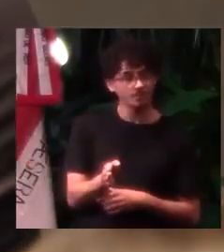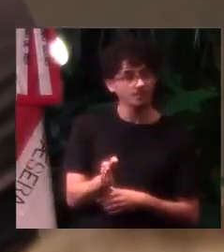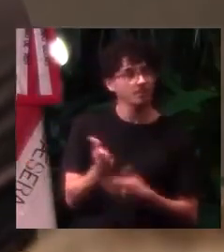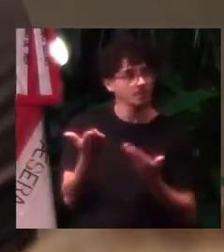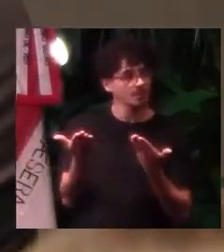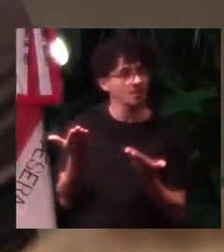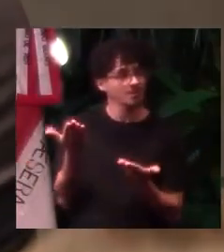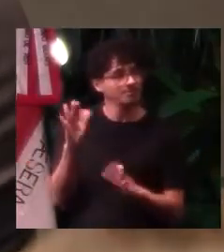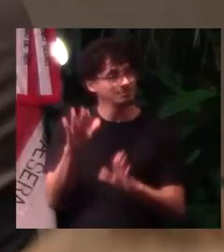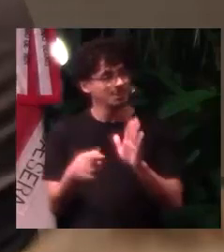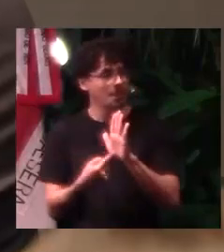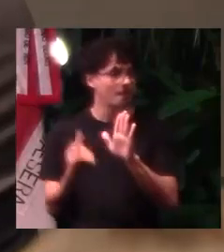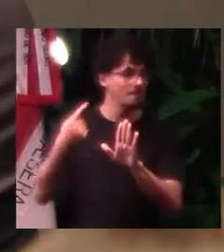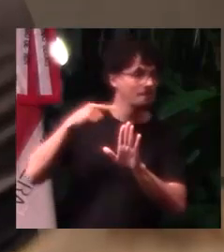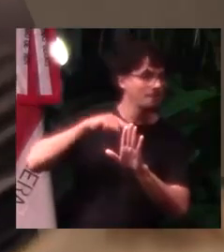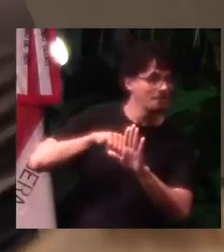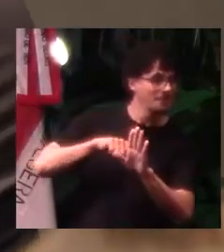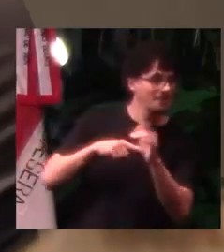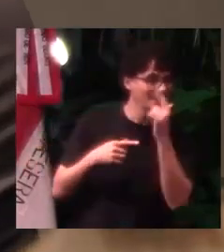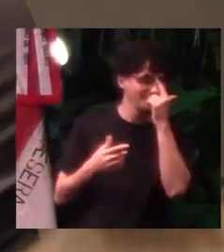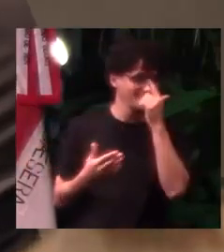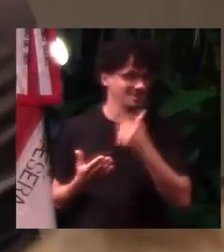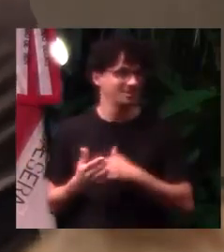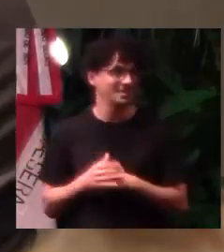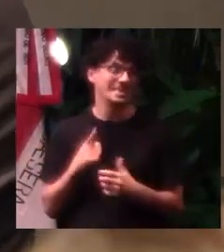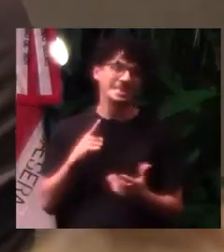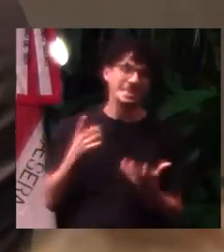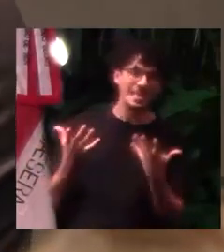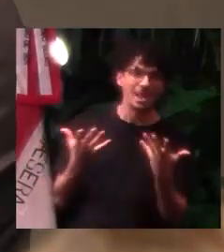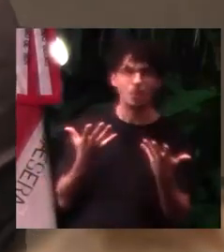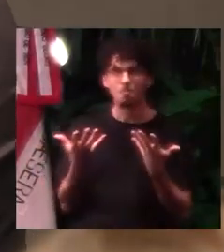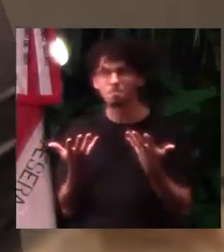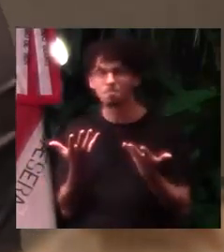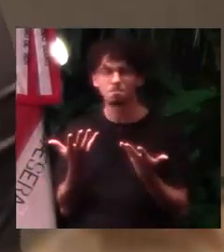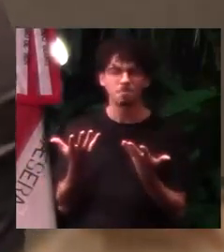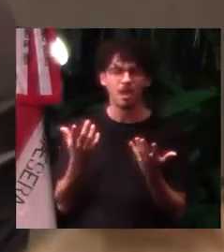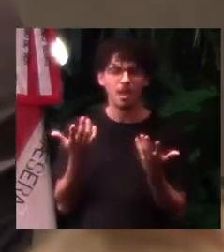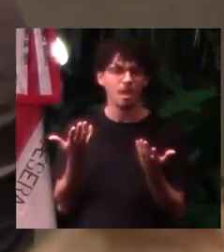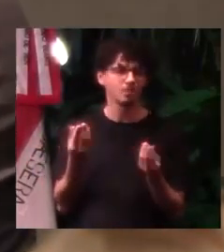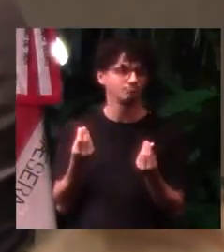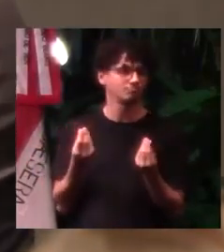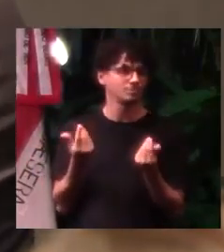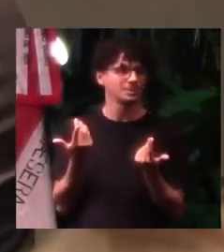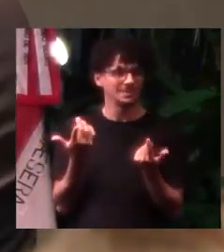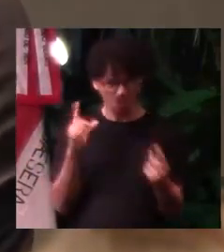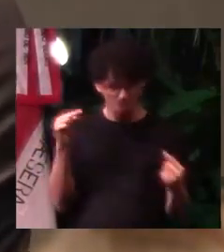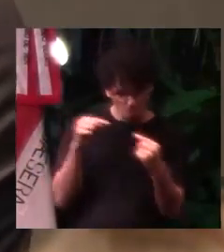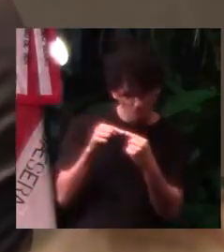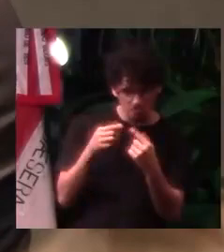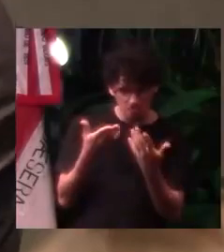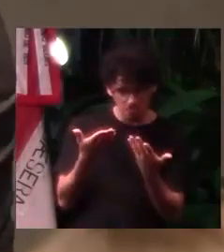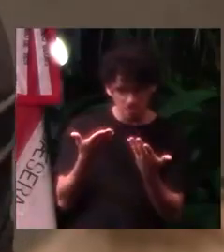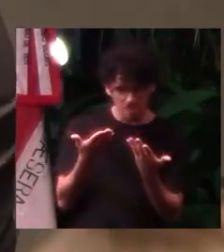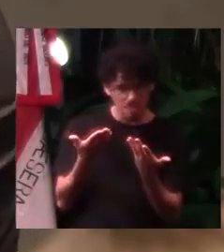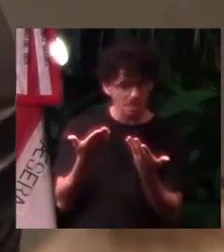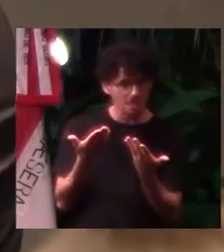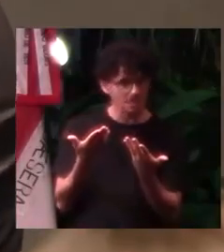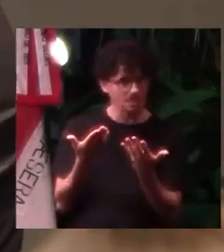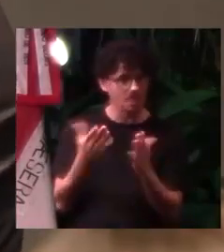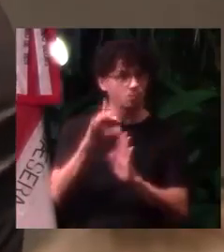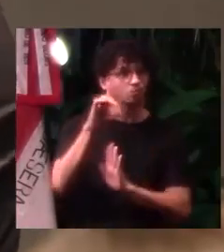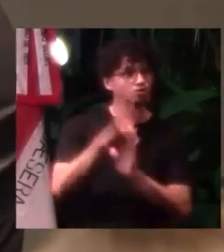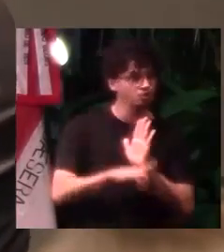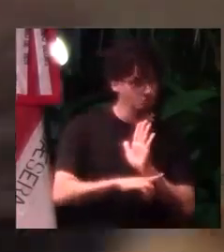essa lógica, se tem alguma, como é que eu falo, lógica em relação ao